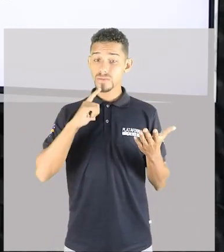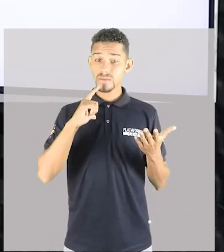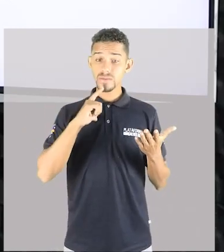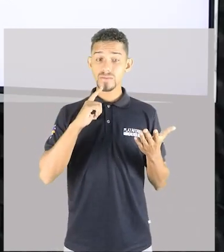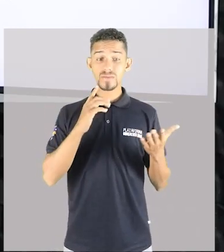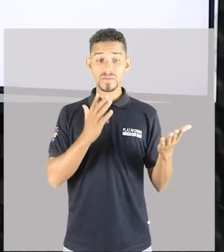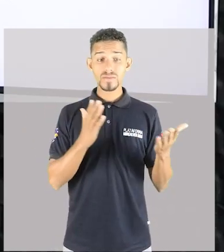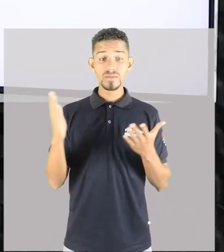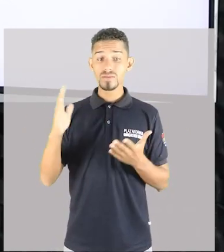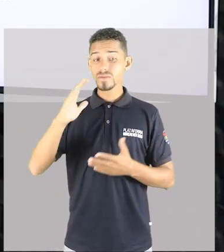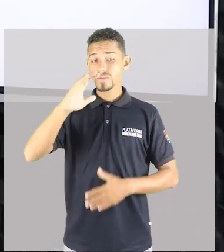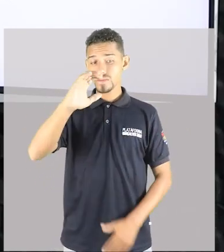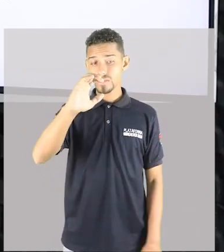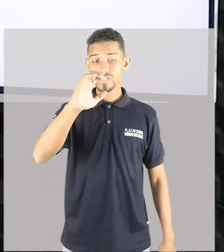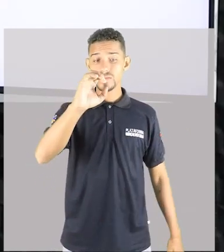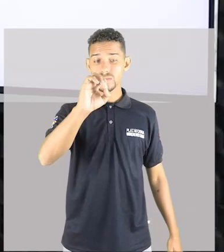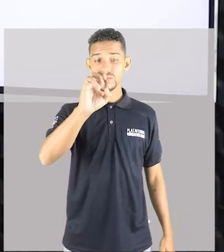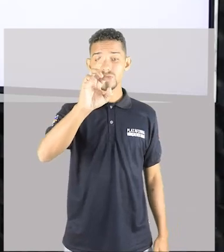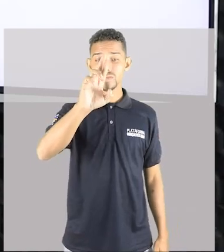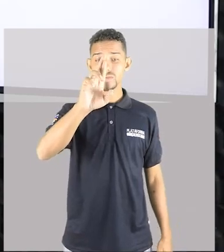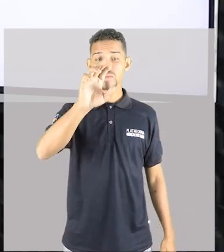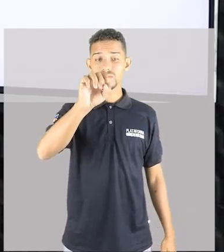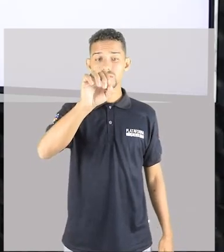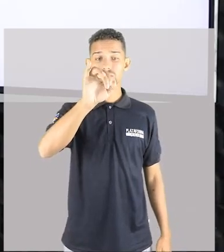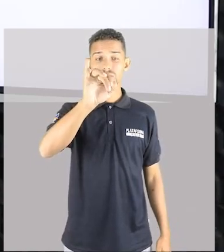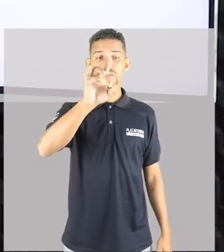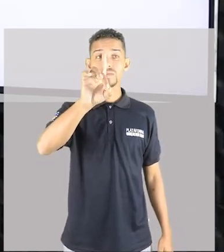a coroide, que é uma membrana